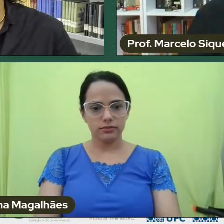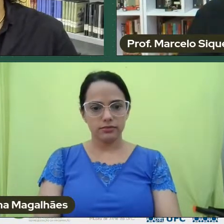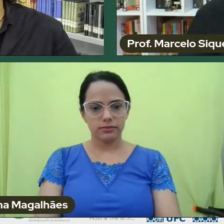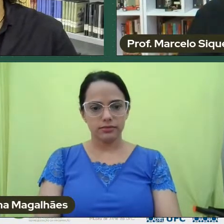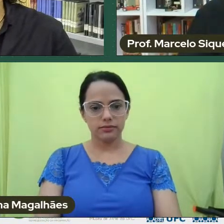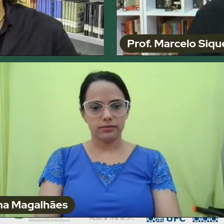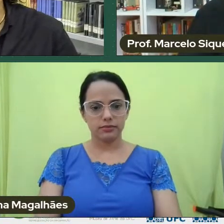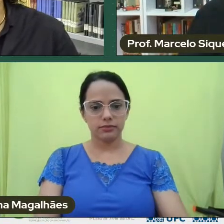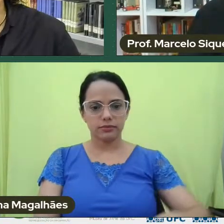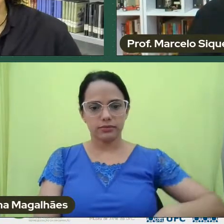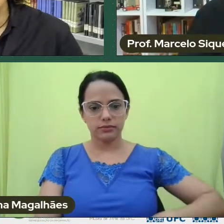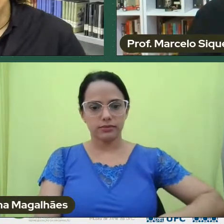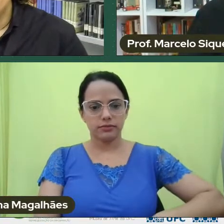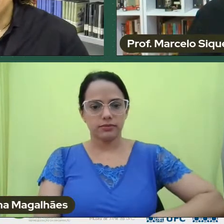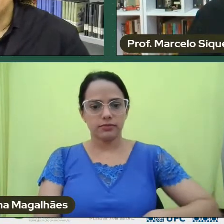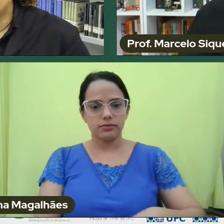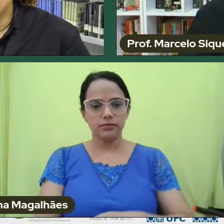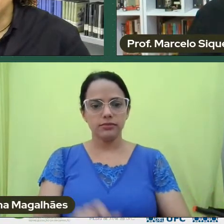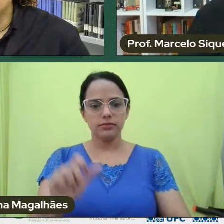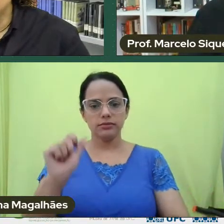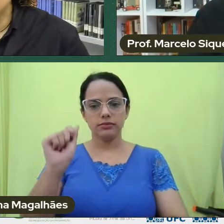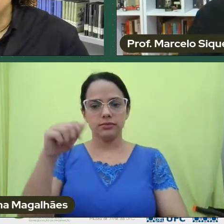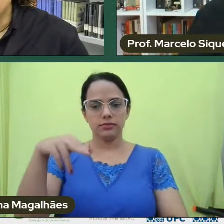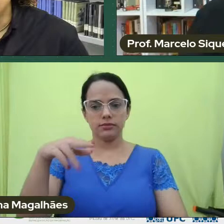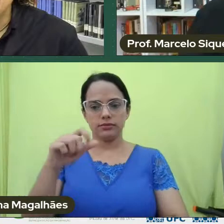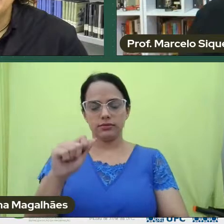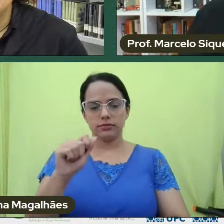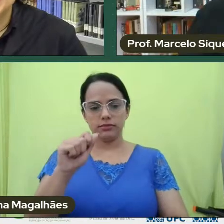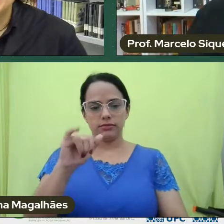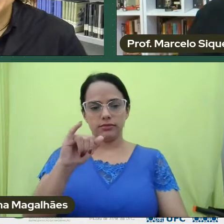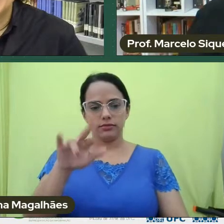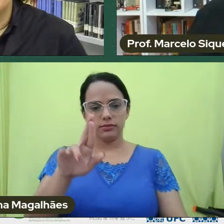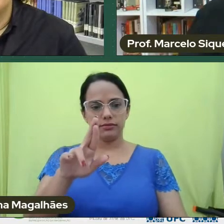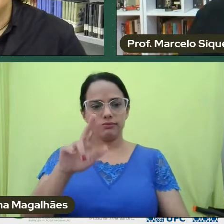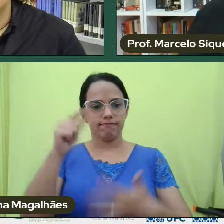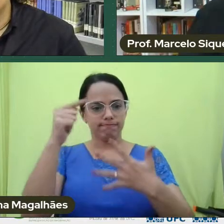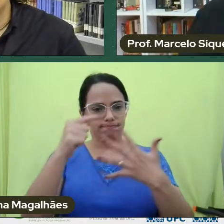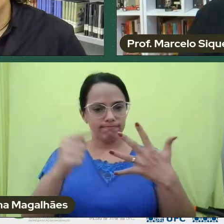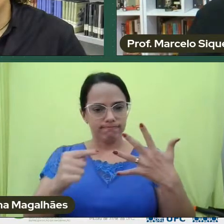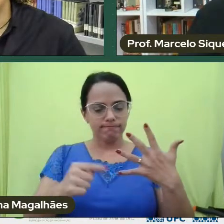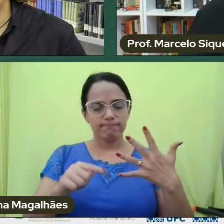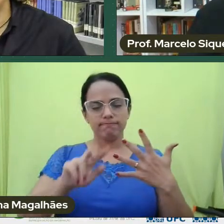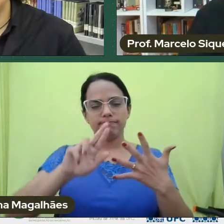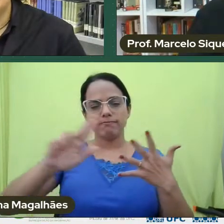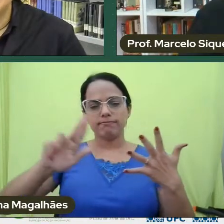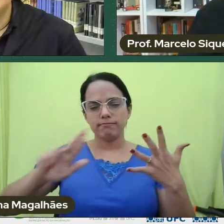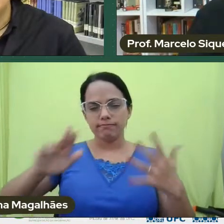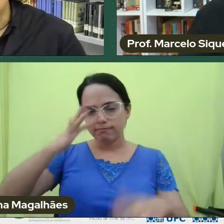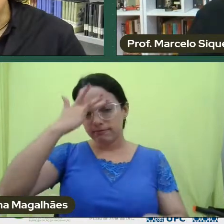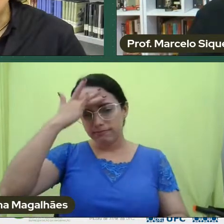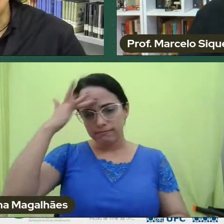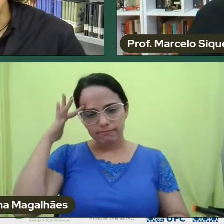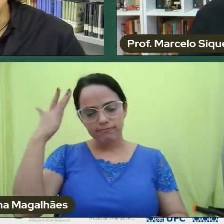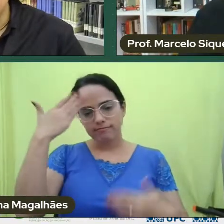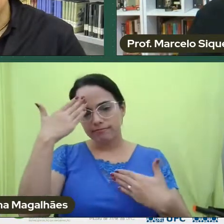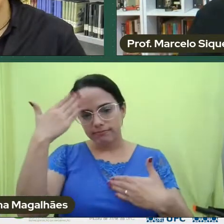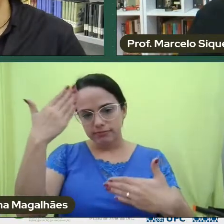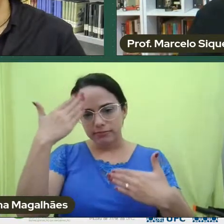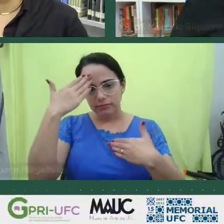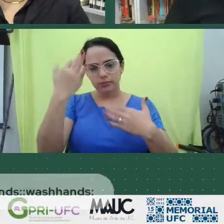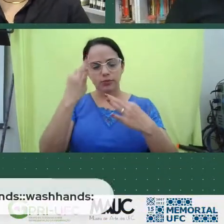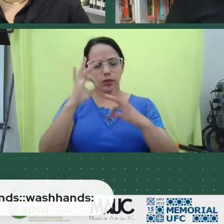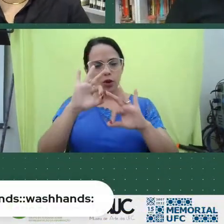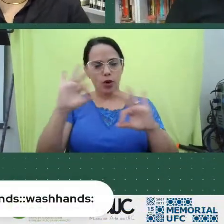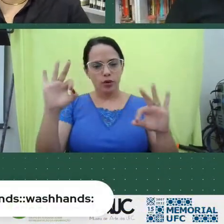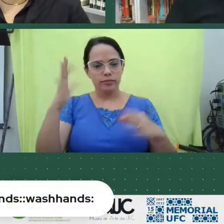Anaí, Andreina, Raniane, Thaísa, todo mundo agradecendo, falando que está ótima